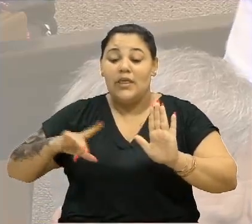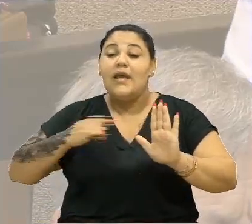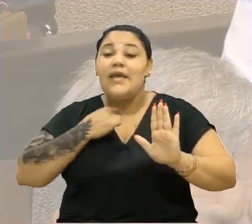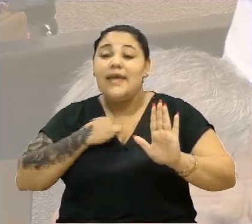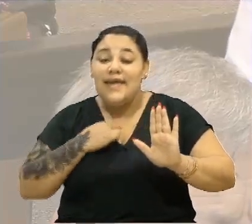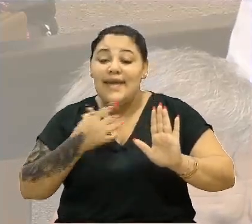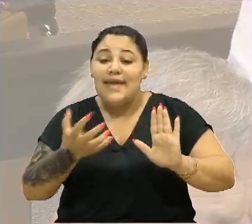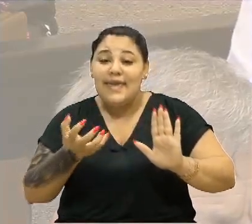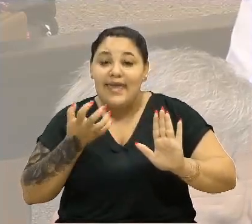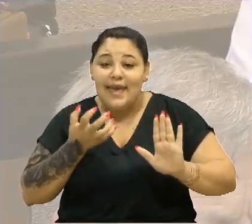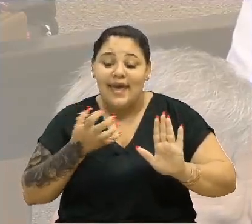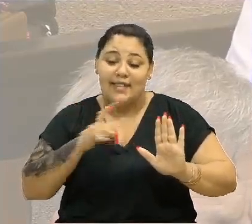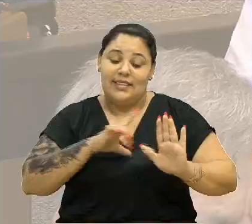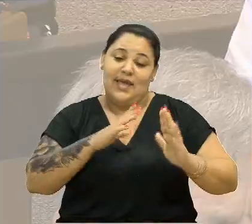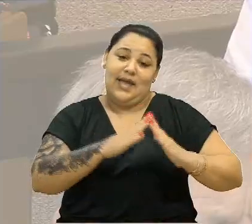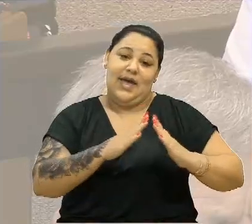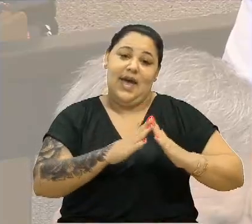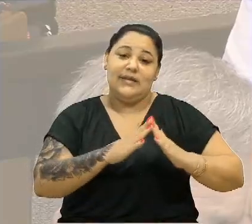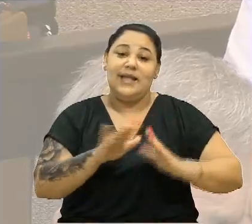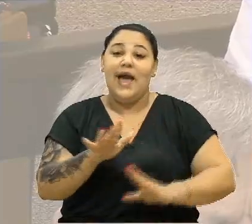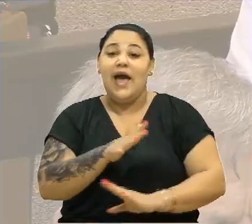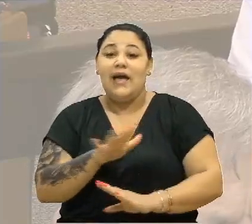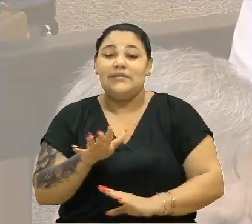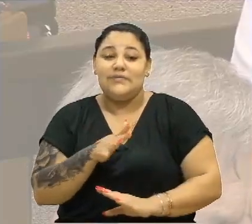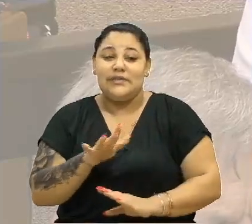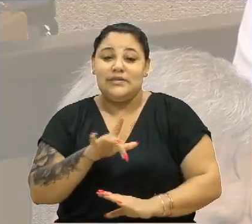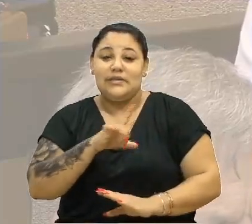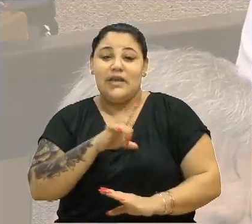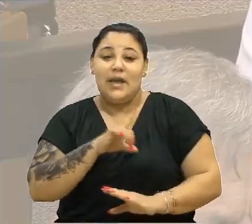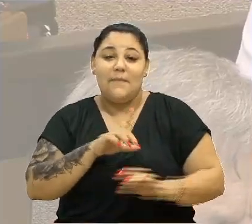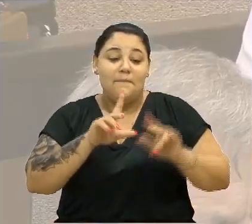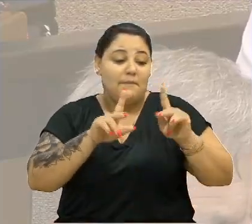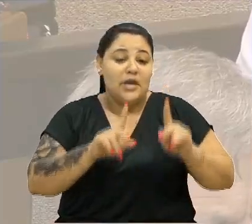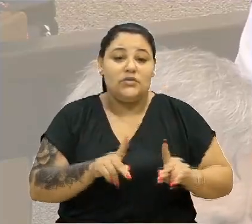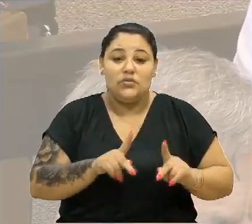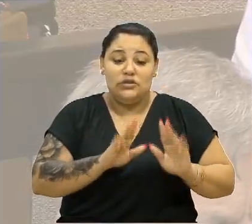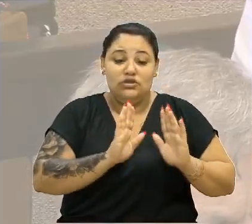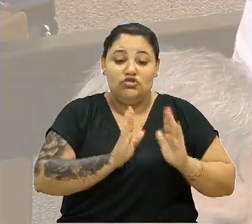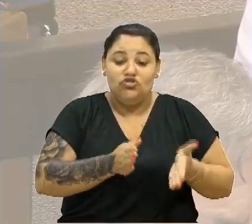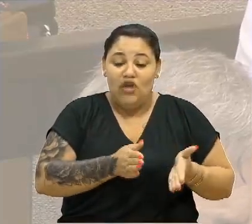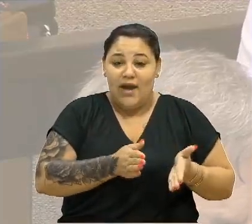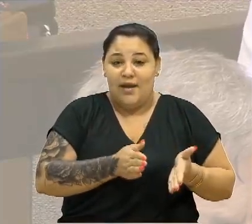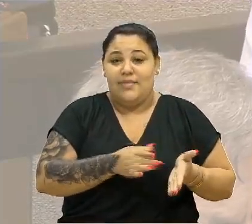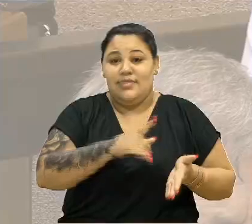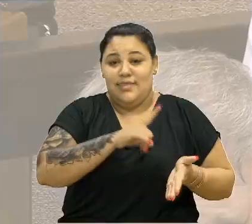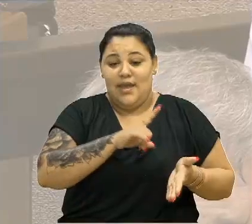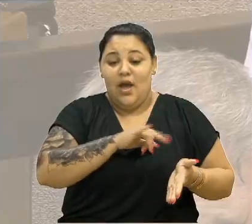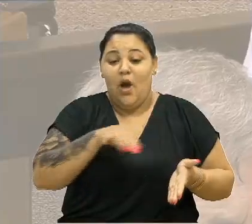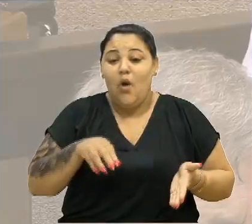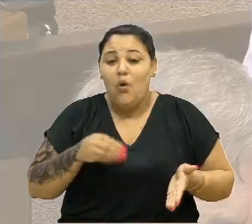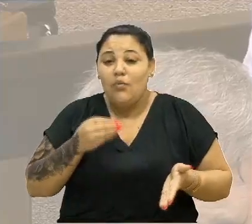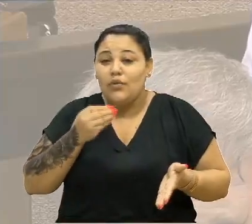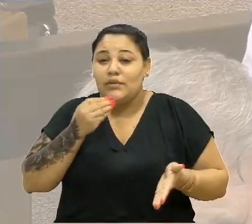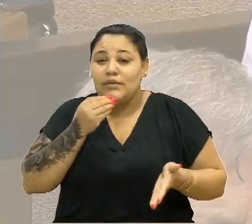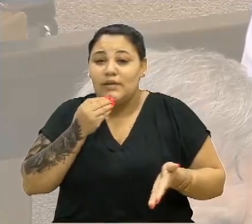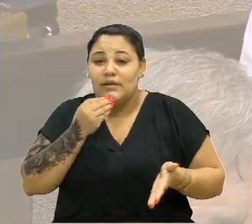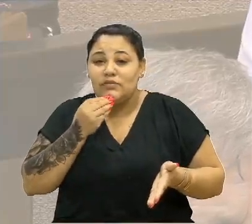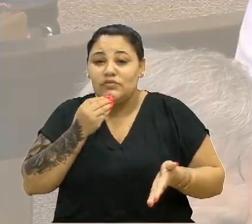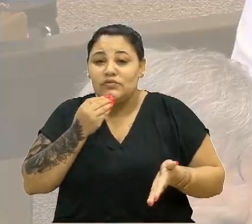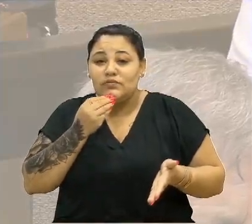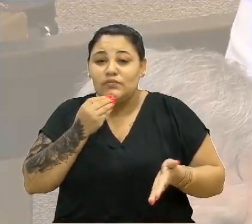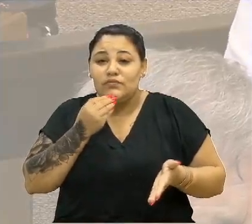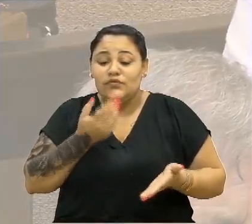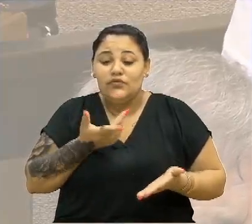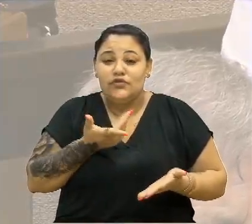ter a sua moradia, muitas vezes tem pessoas ali que, já tendo ela a oportunidade de adquirir o seu